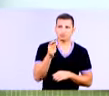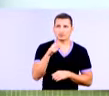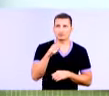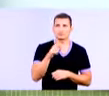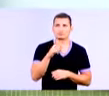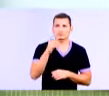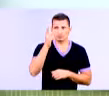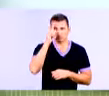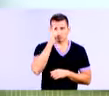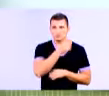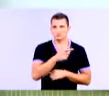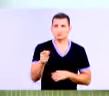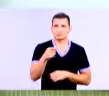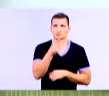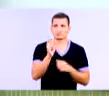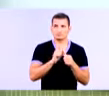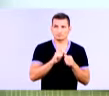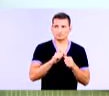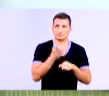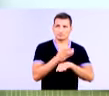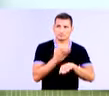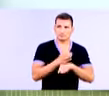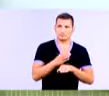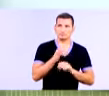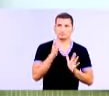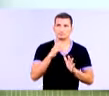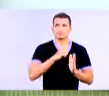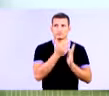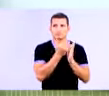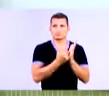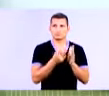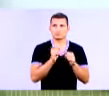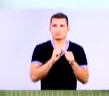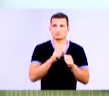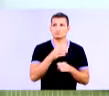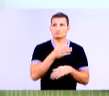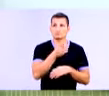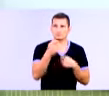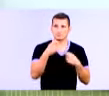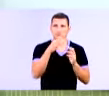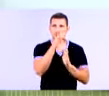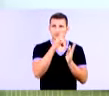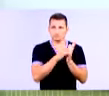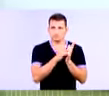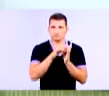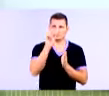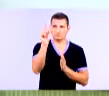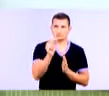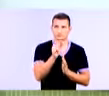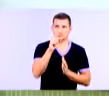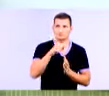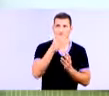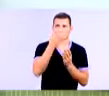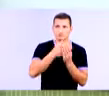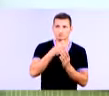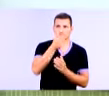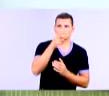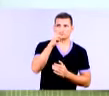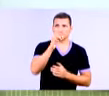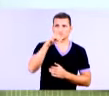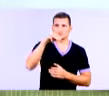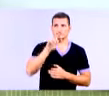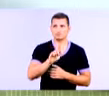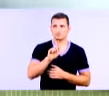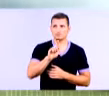semana. E nessa atividade de curta duração já tem um programinha para ser feito. Então você precisa baixar o Eclipse, é um arquivo de 150 MB,